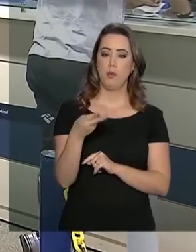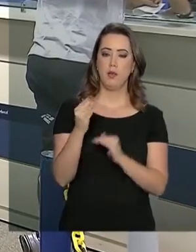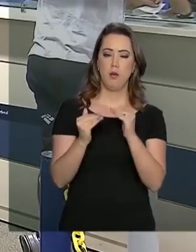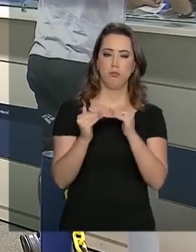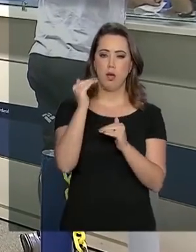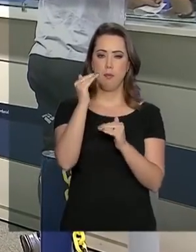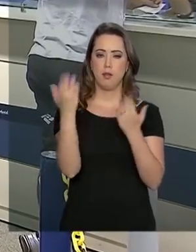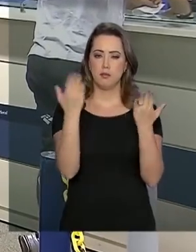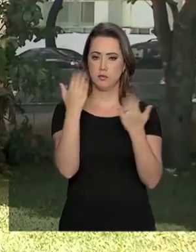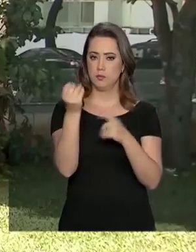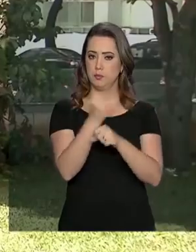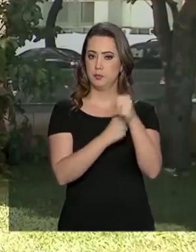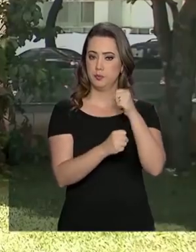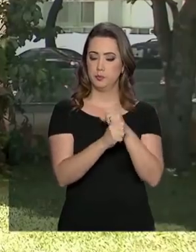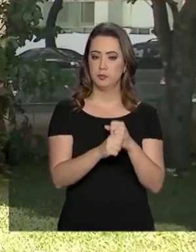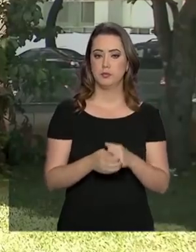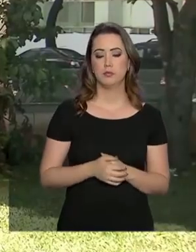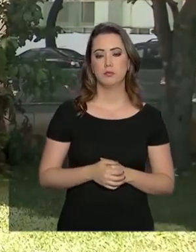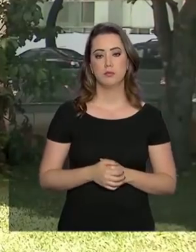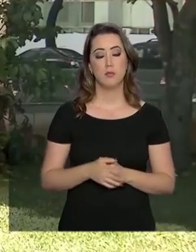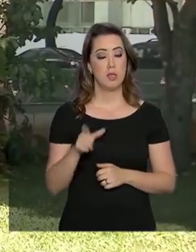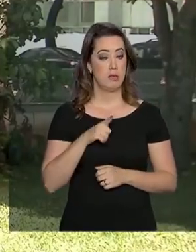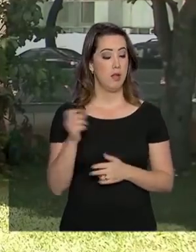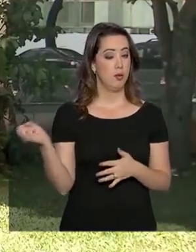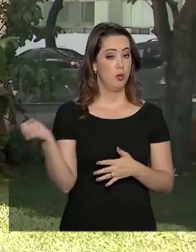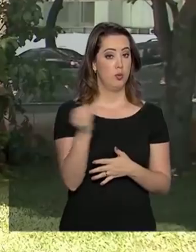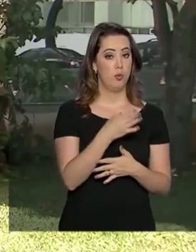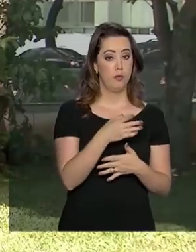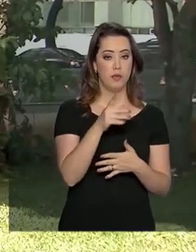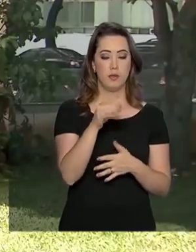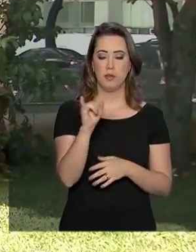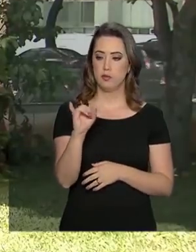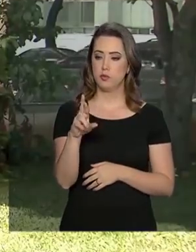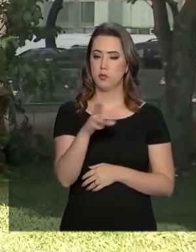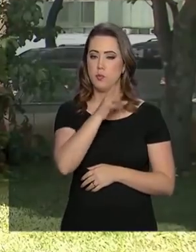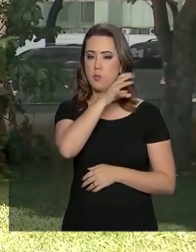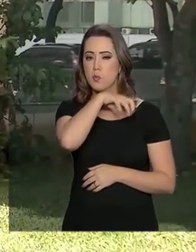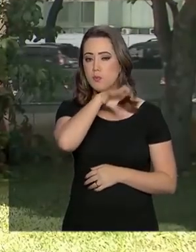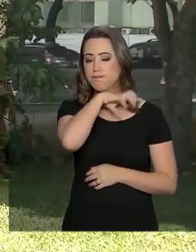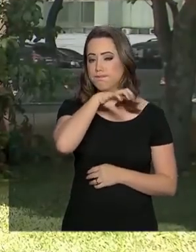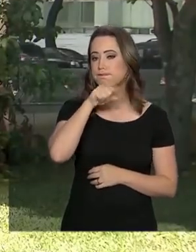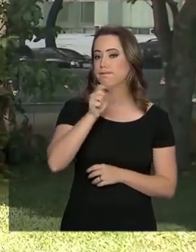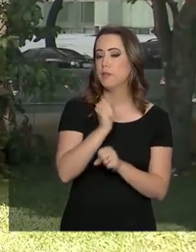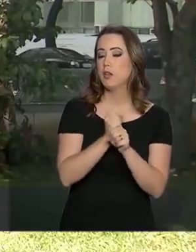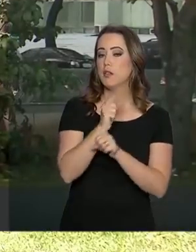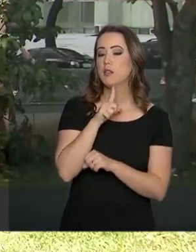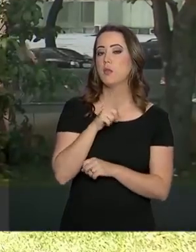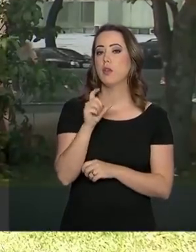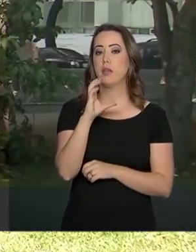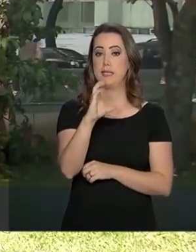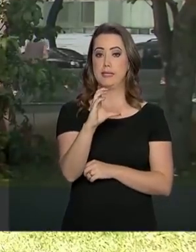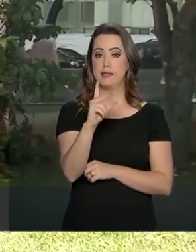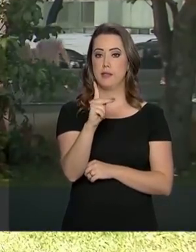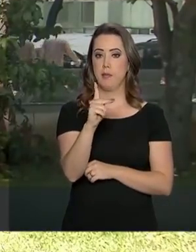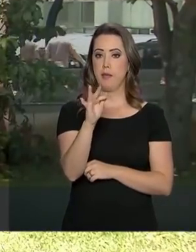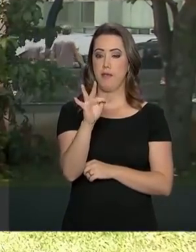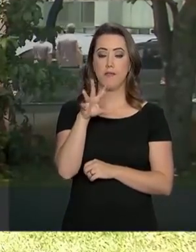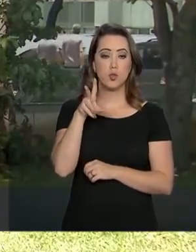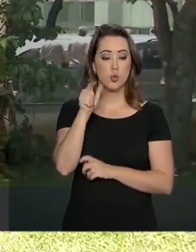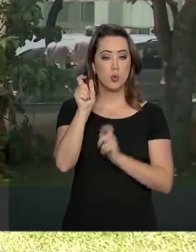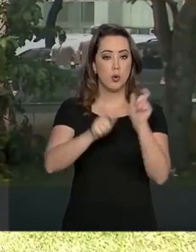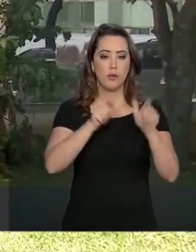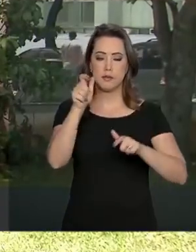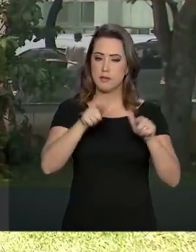que em 2018. Entre as novidades do imposto de renda este ano está a exigência dos CPFs de todos